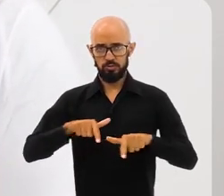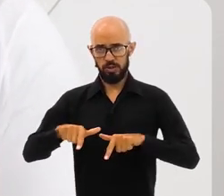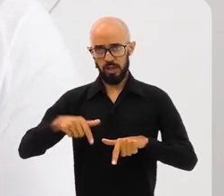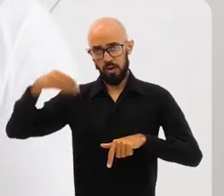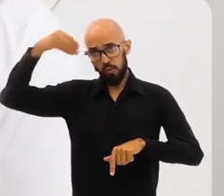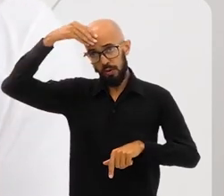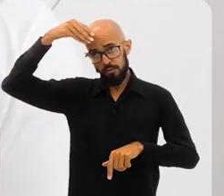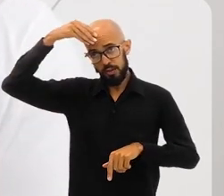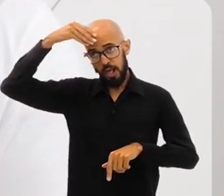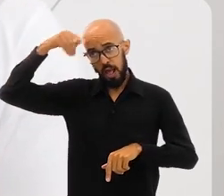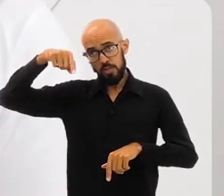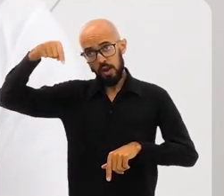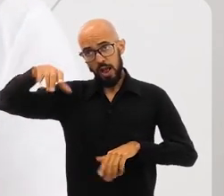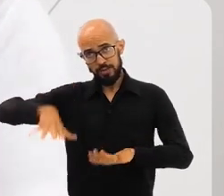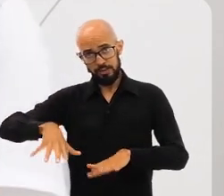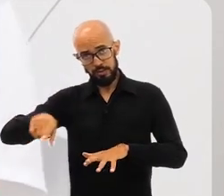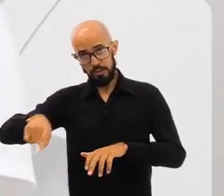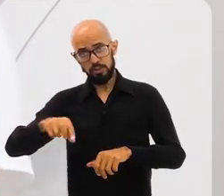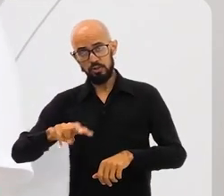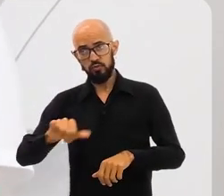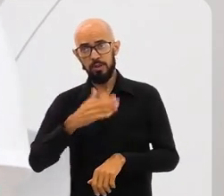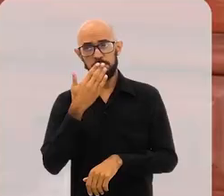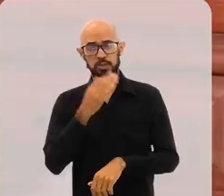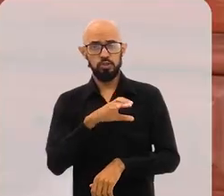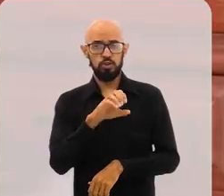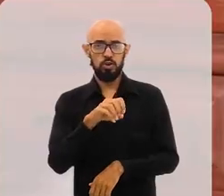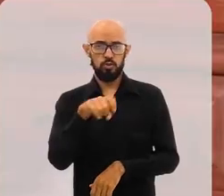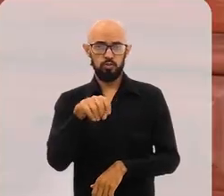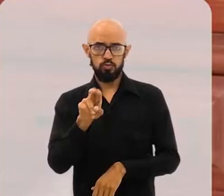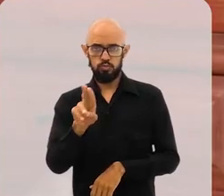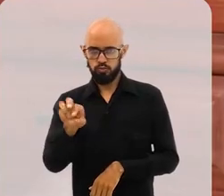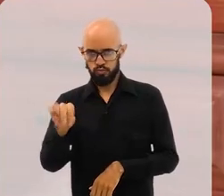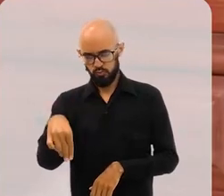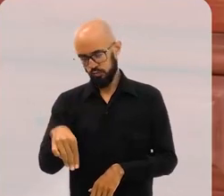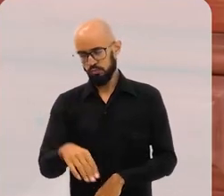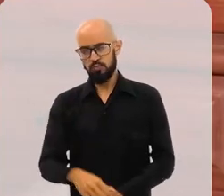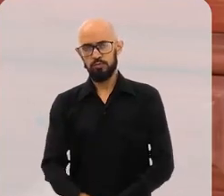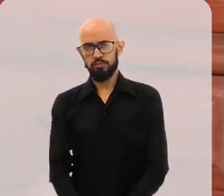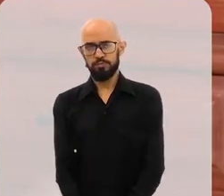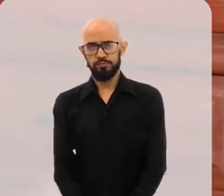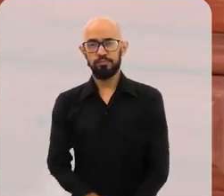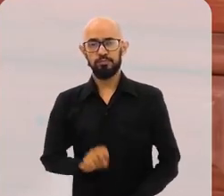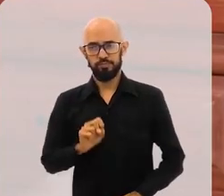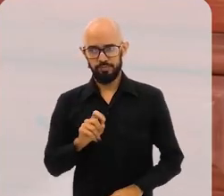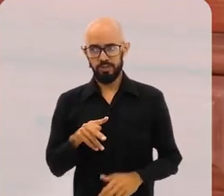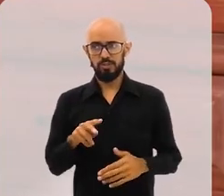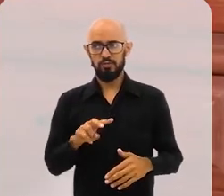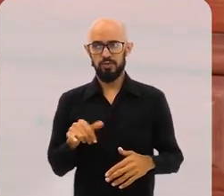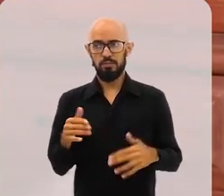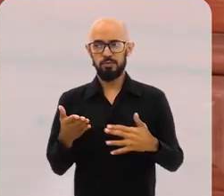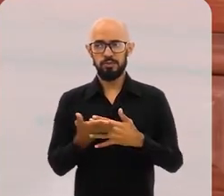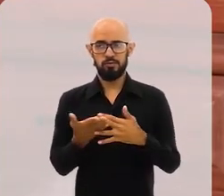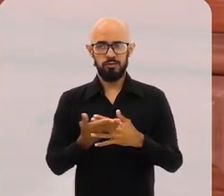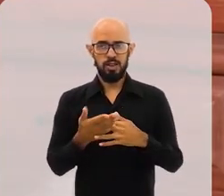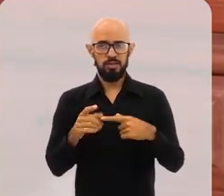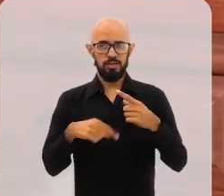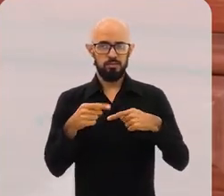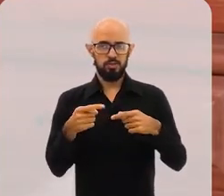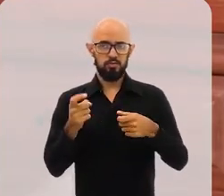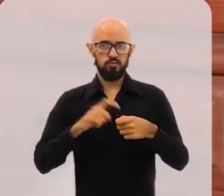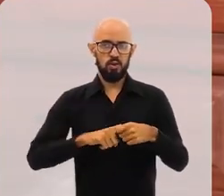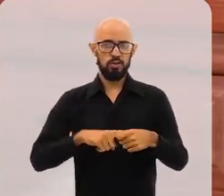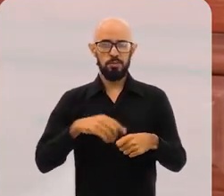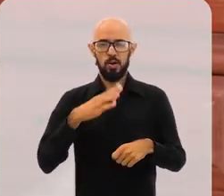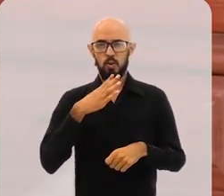para essa determinada questão a gente vai recorrer ao chão ela quer entende bem nós vamos dar o intervalo daqui a